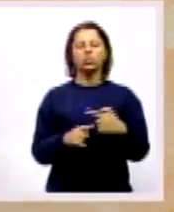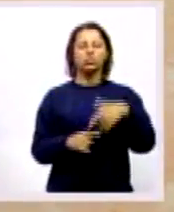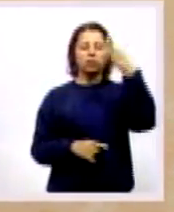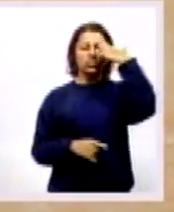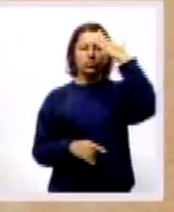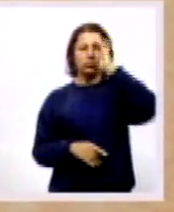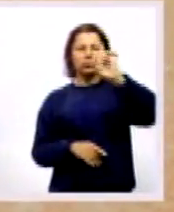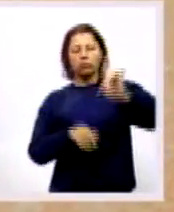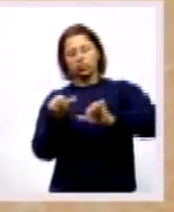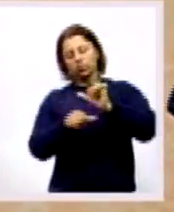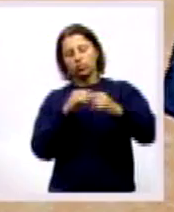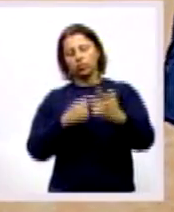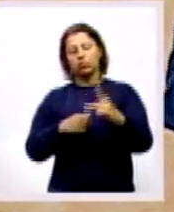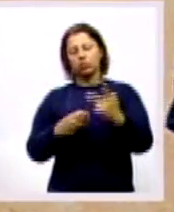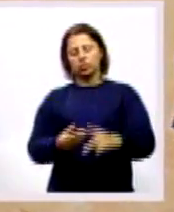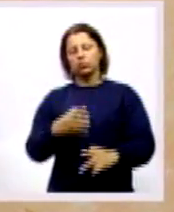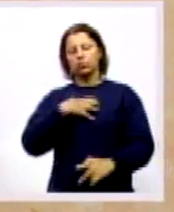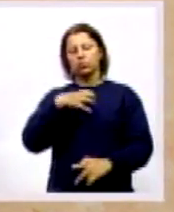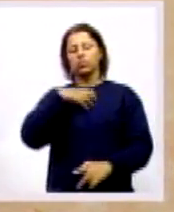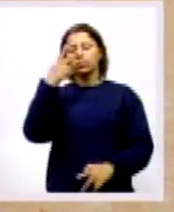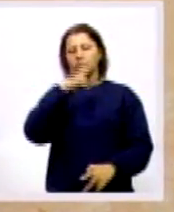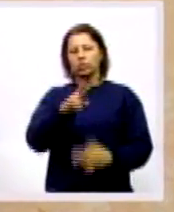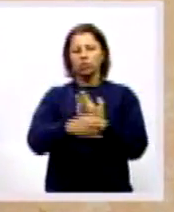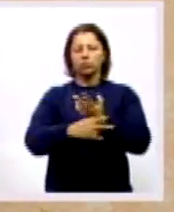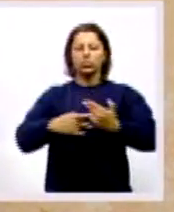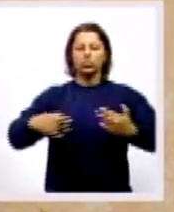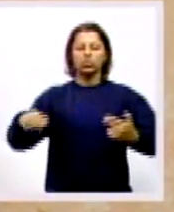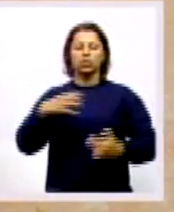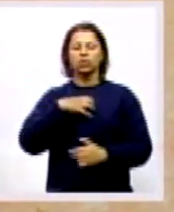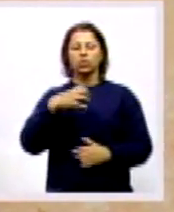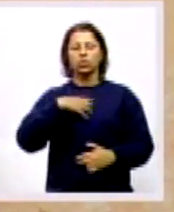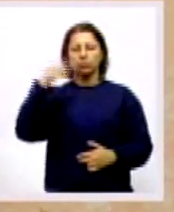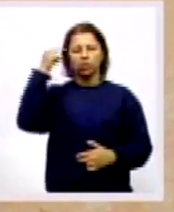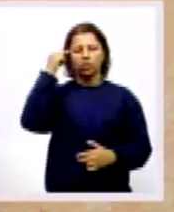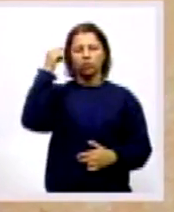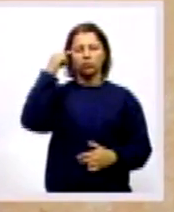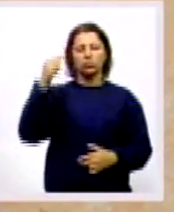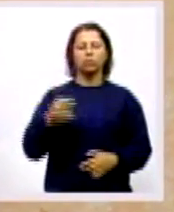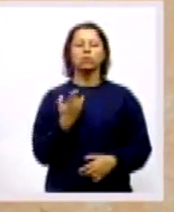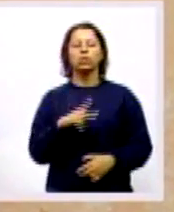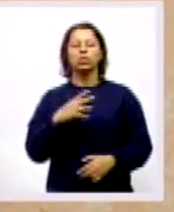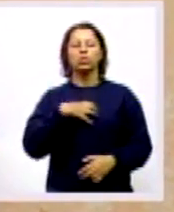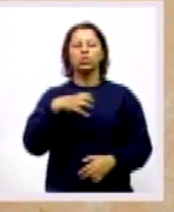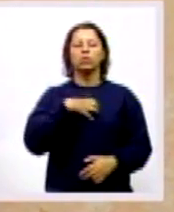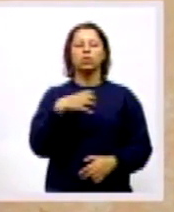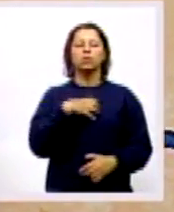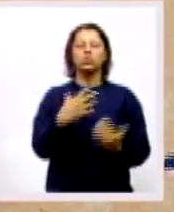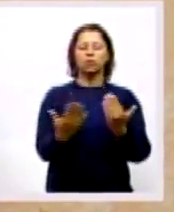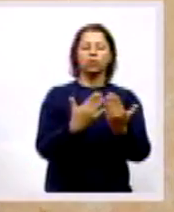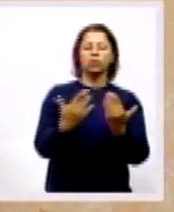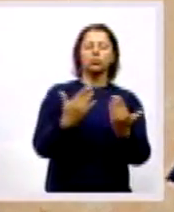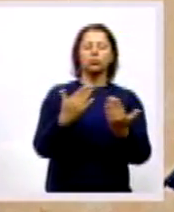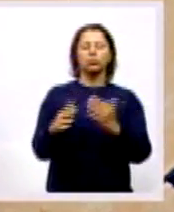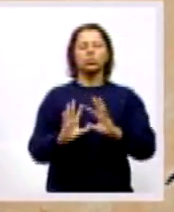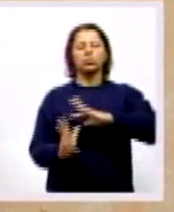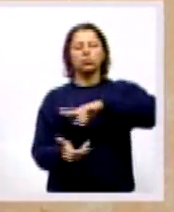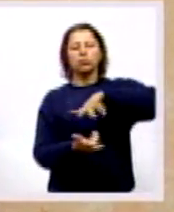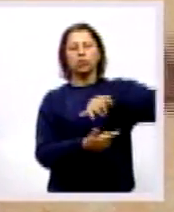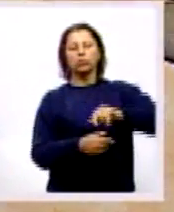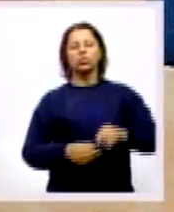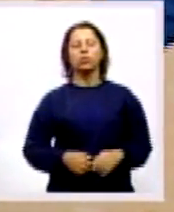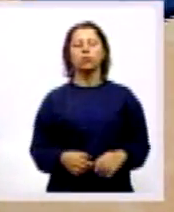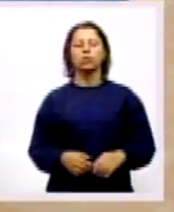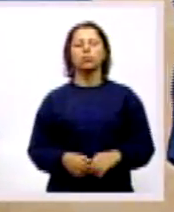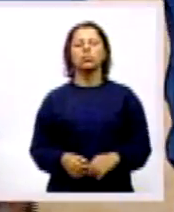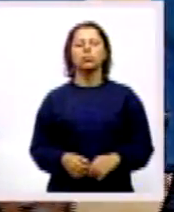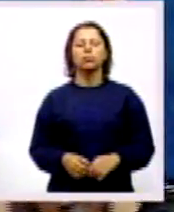está mudando o seu jeito de ver as coisas, o seu jeito de pensar, o seu jeito de interpretar o mundo.